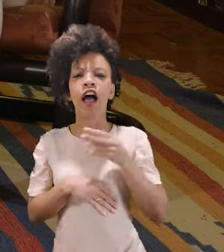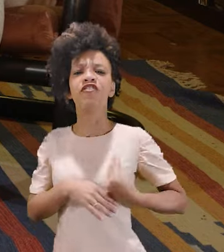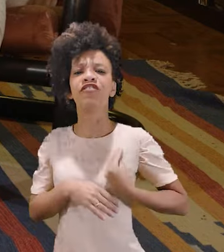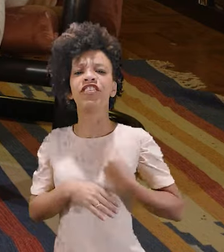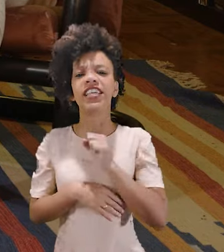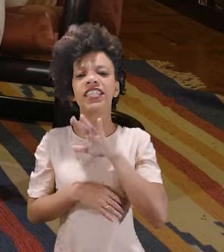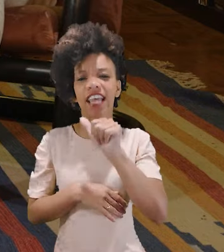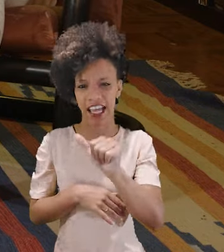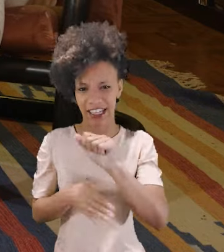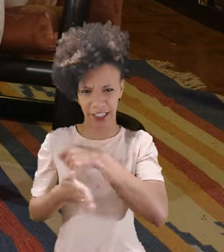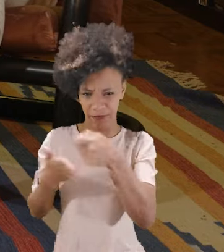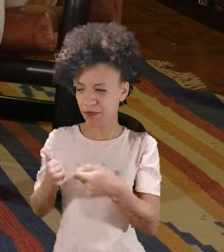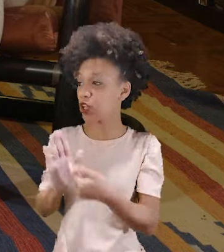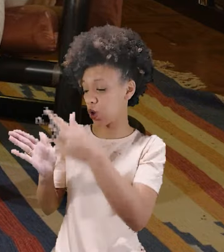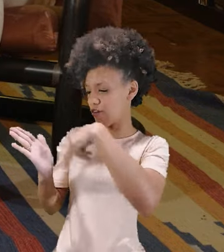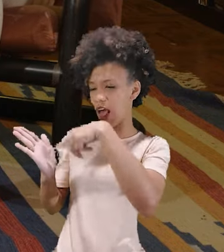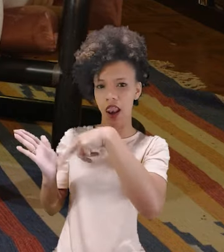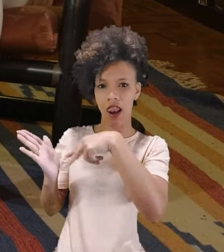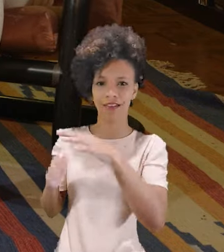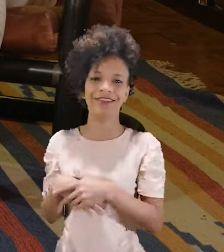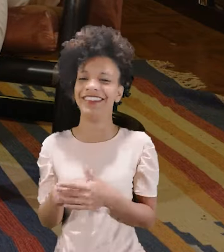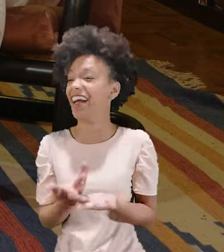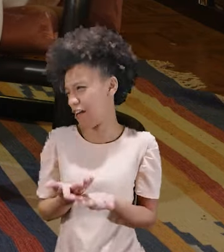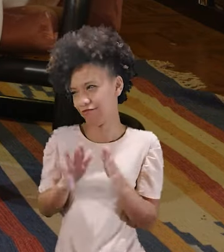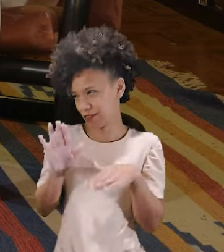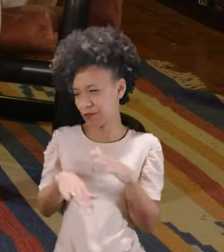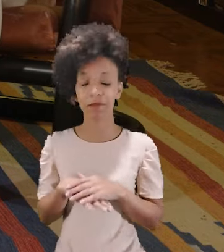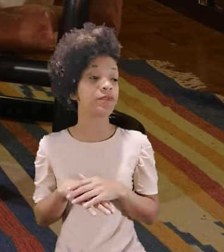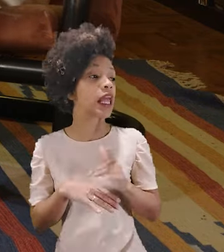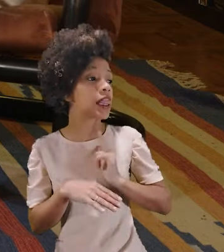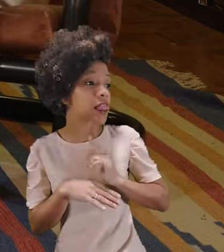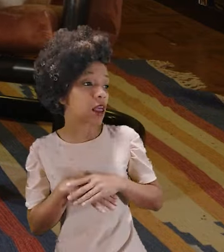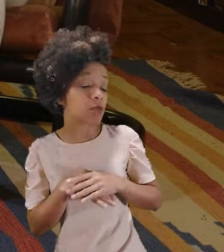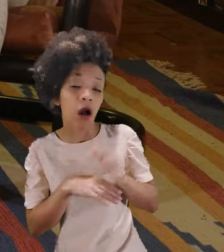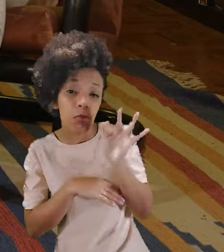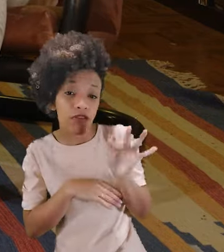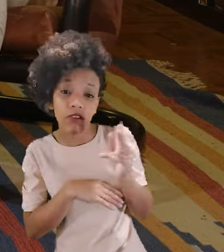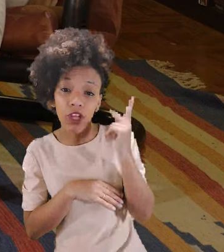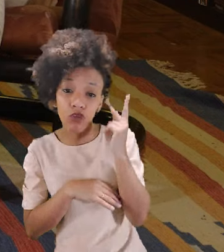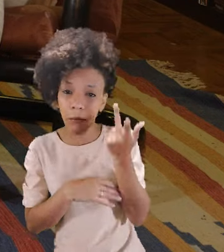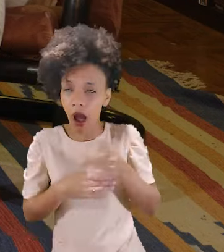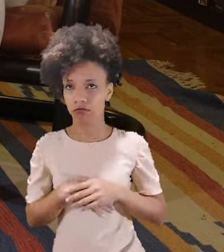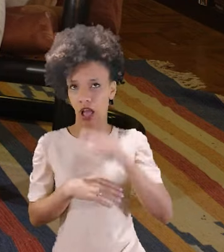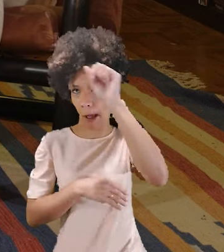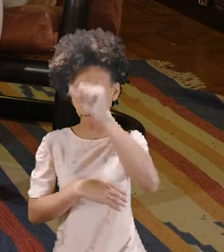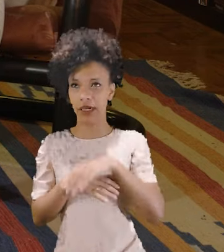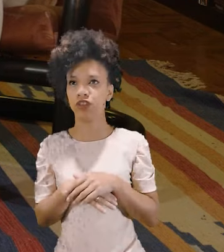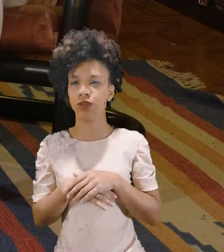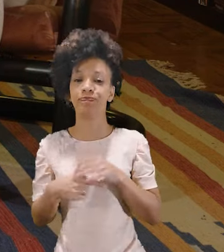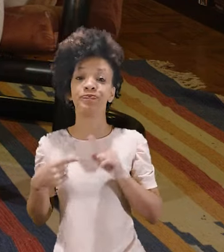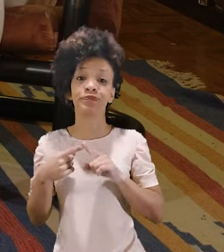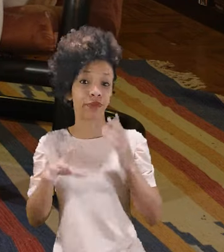secas forma que o presente no Oi e aí mas faculdade normal sentir você aprende coisas